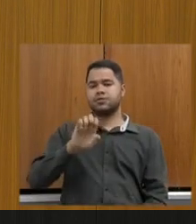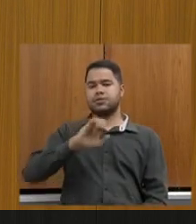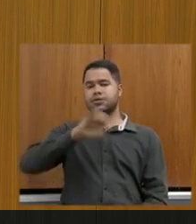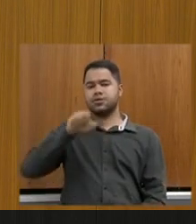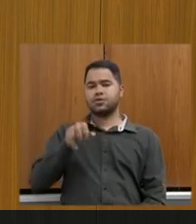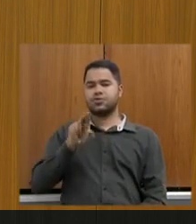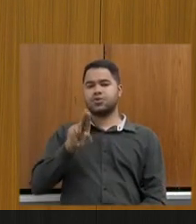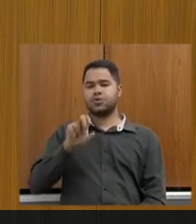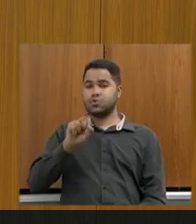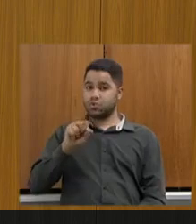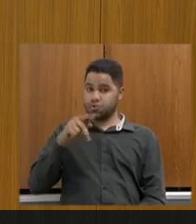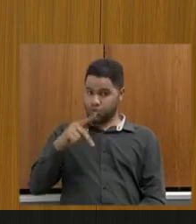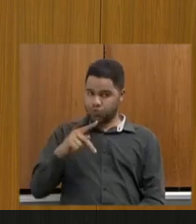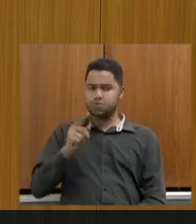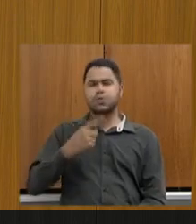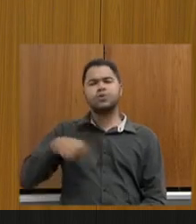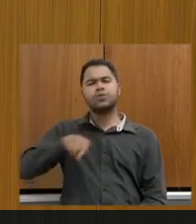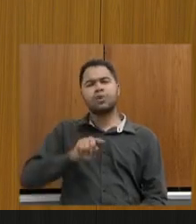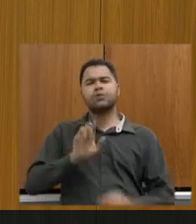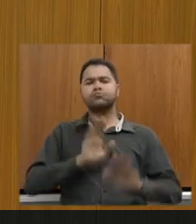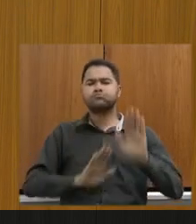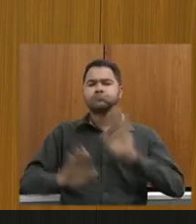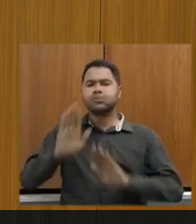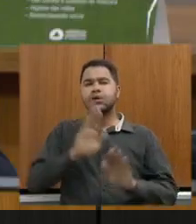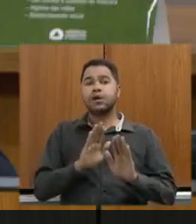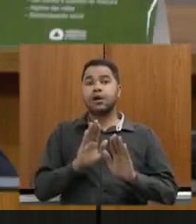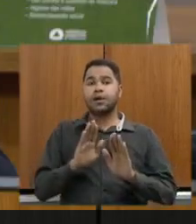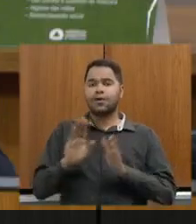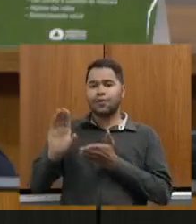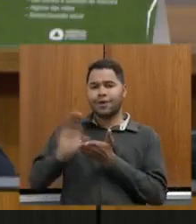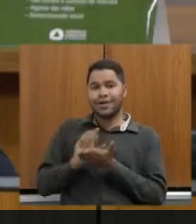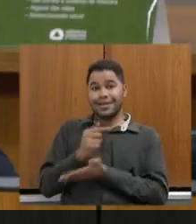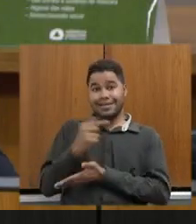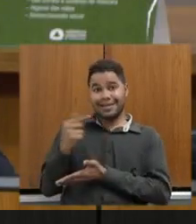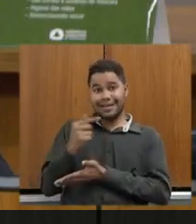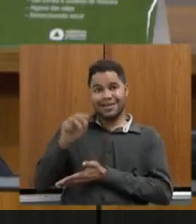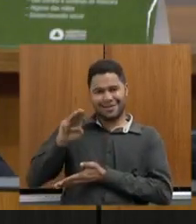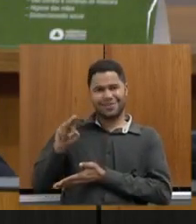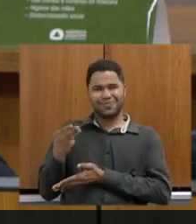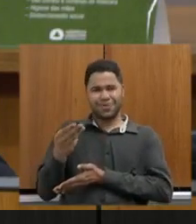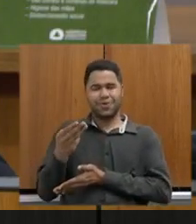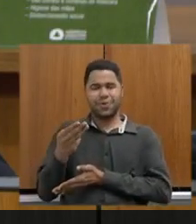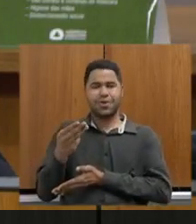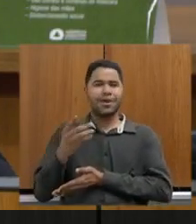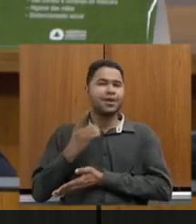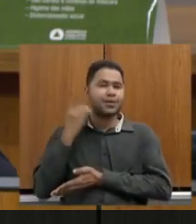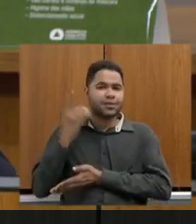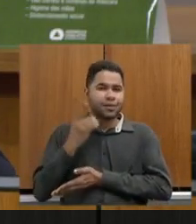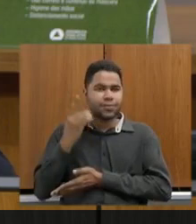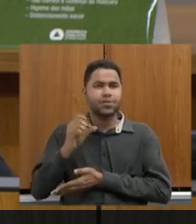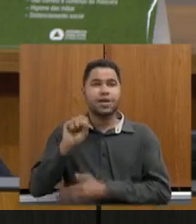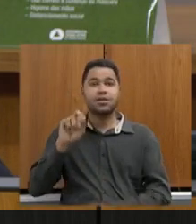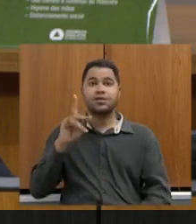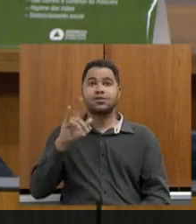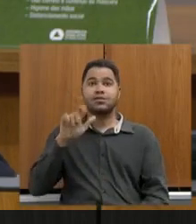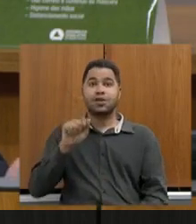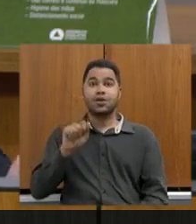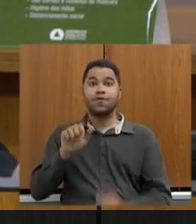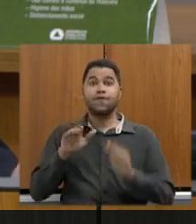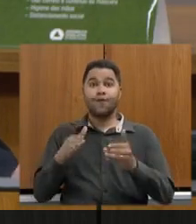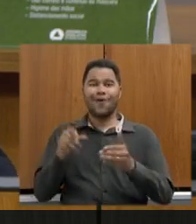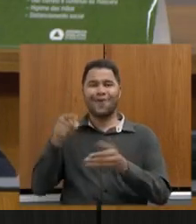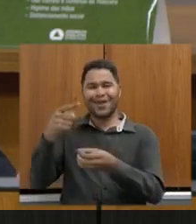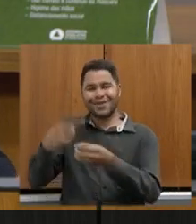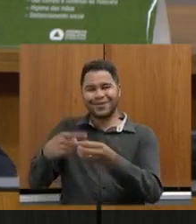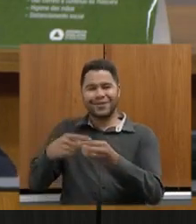então nós tivemos o cuidado agora também Deputado com essa verba de 77 milhões que eu falei com a quadra que tá cheia também que um dos focos em Juiz de Fora